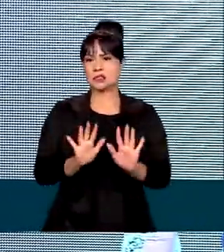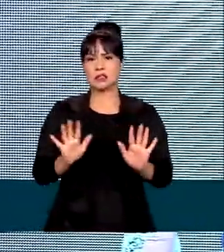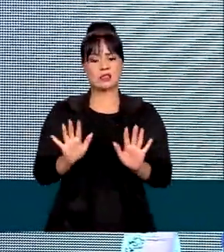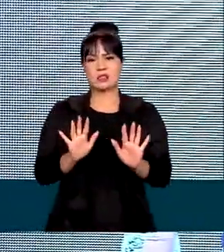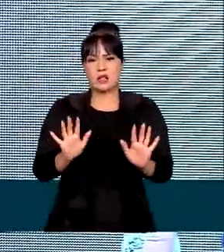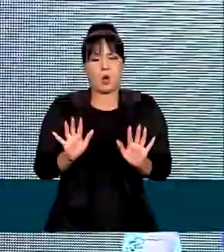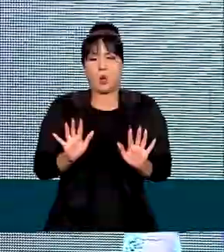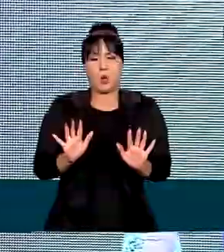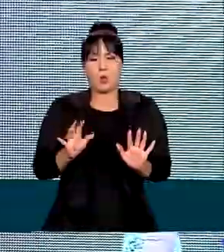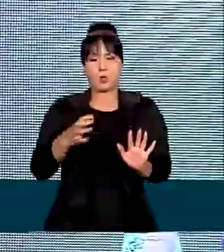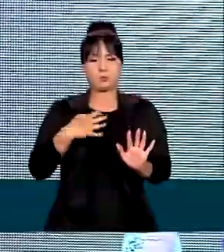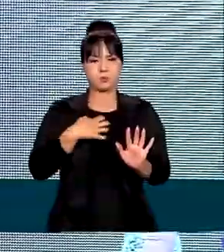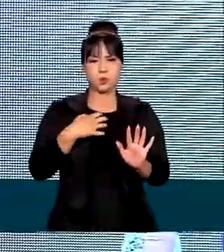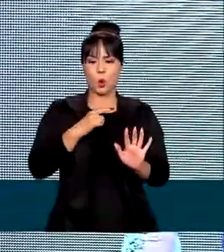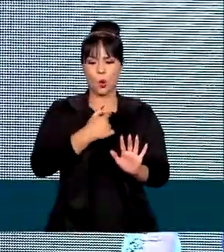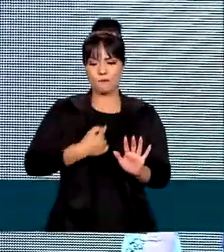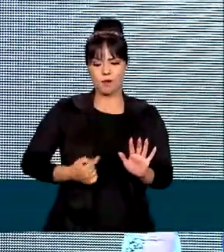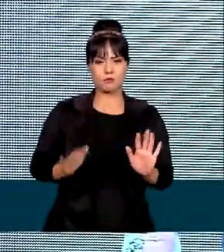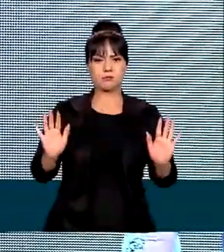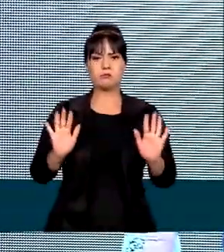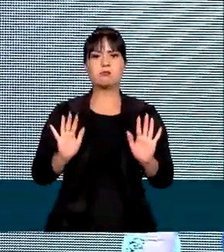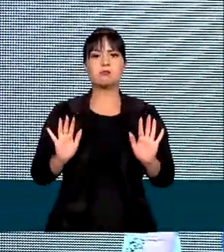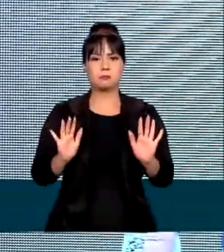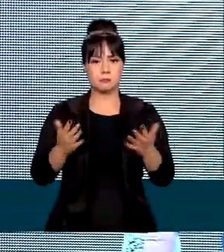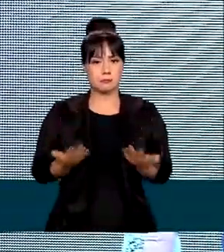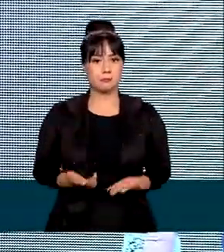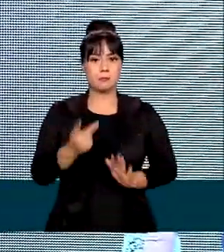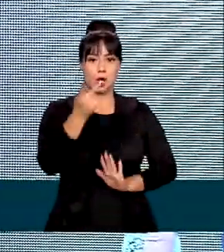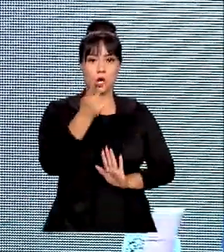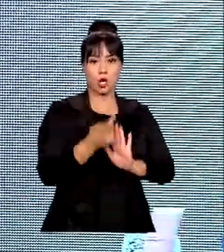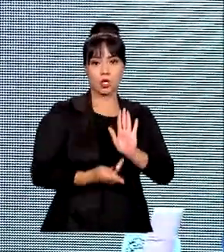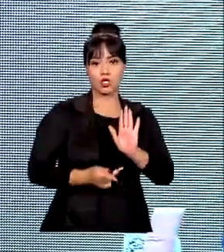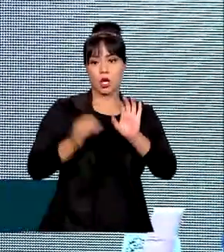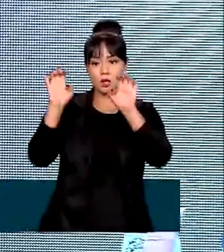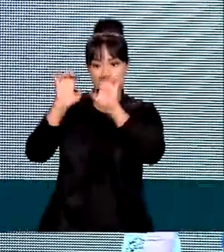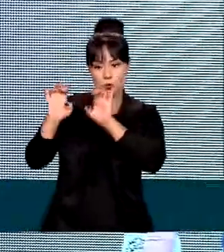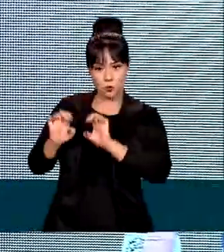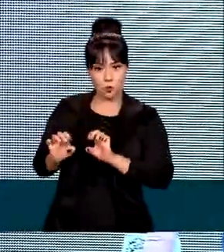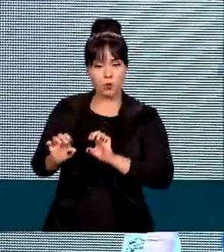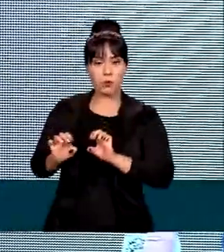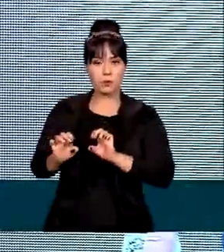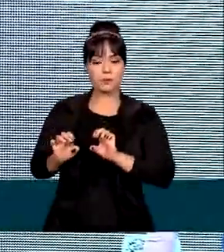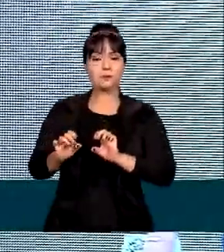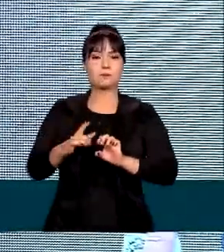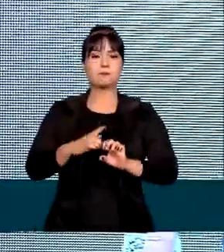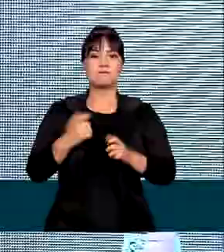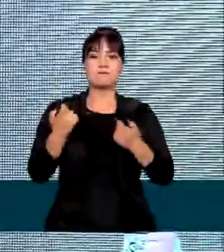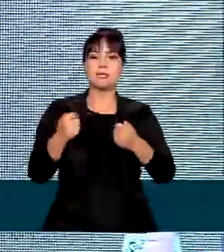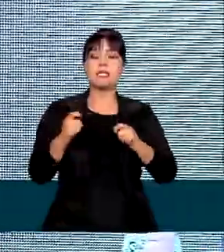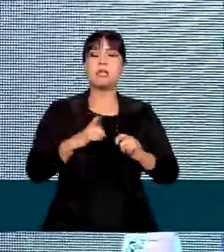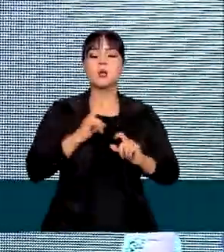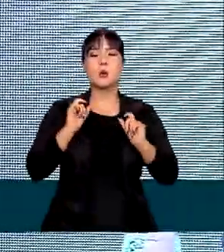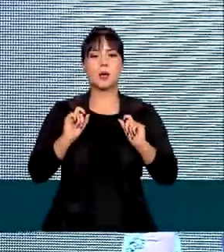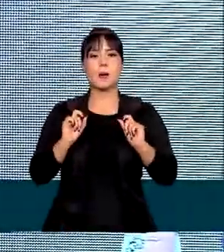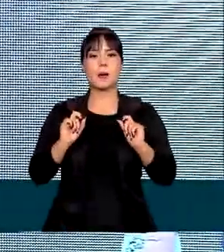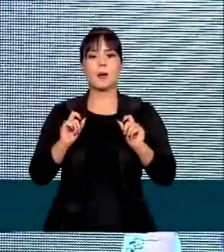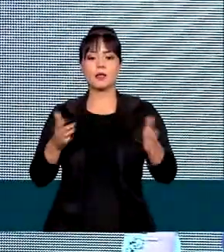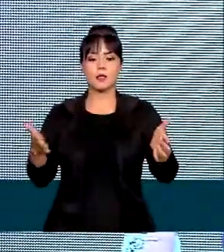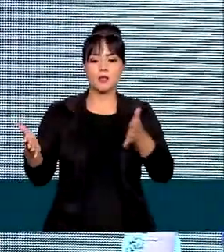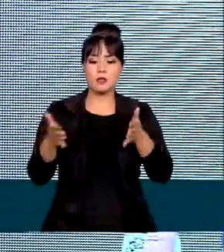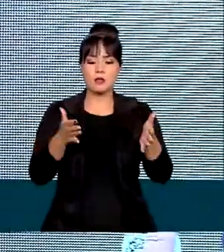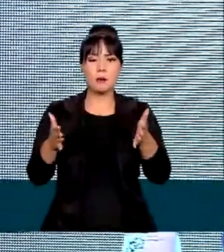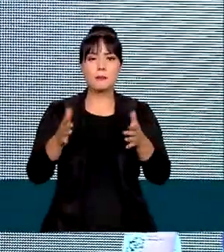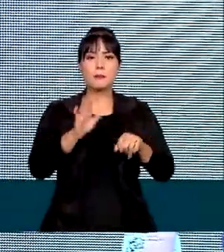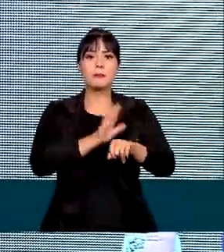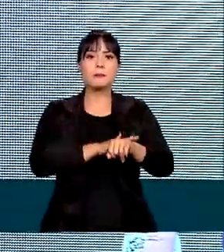governos e portanto para projetos de infraestrutura nós precisamos ter previsibilidade